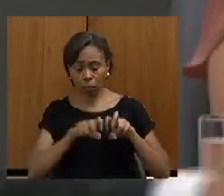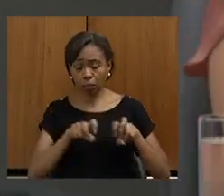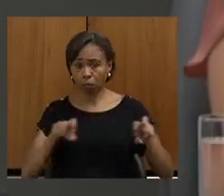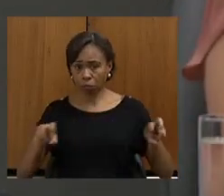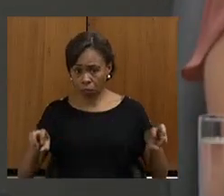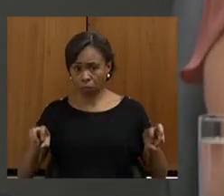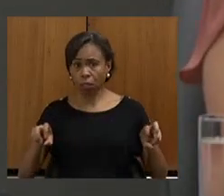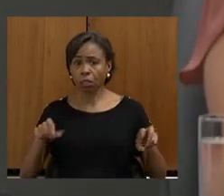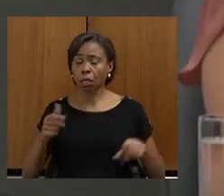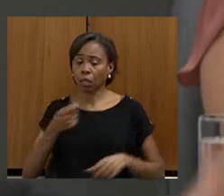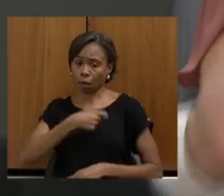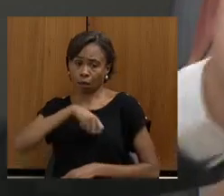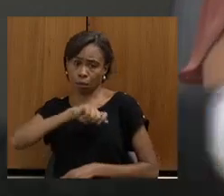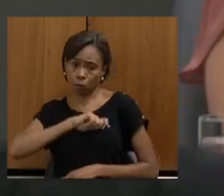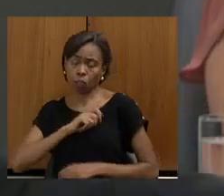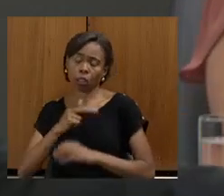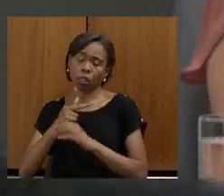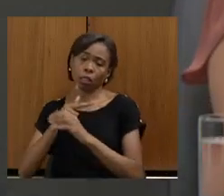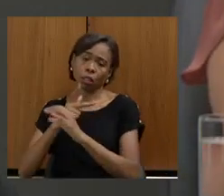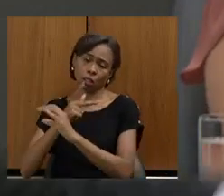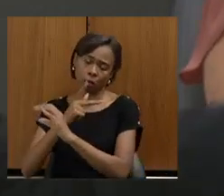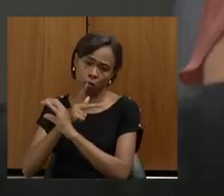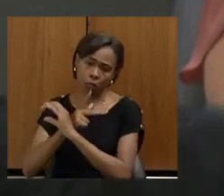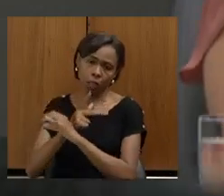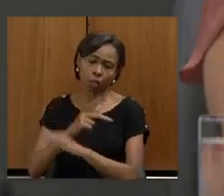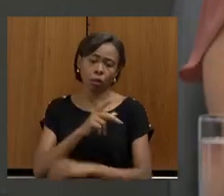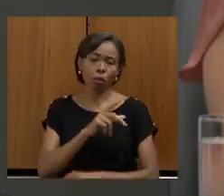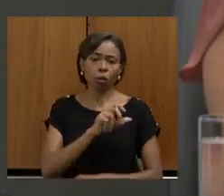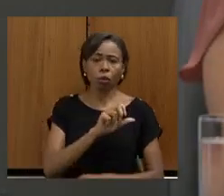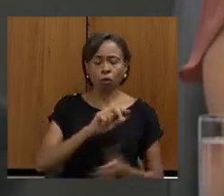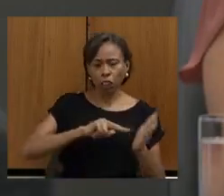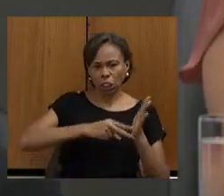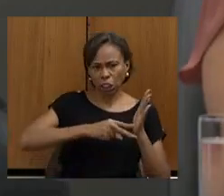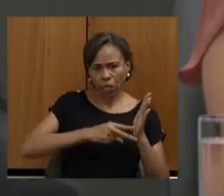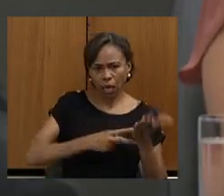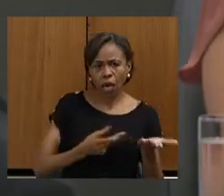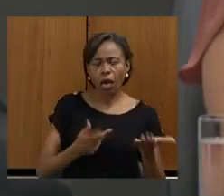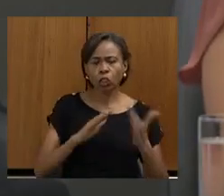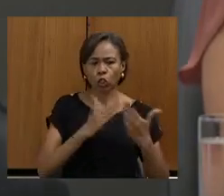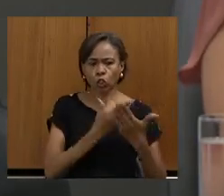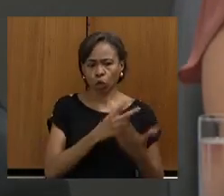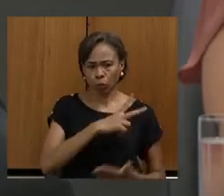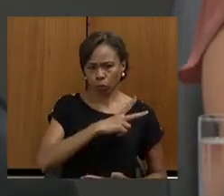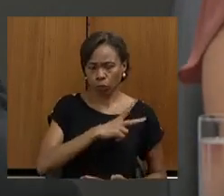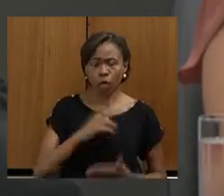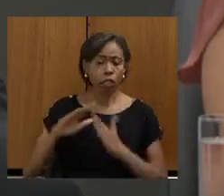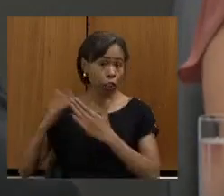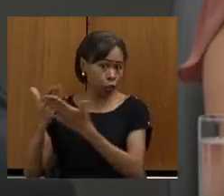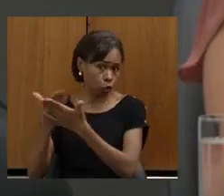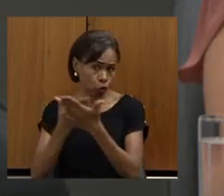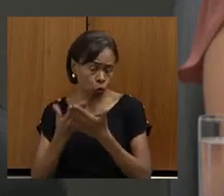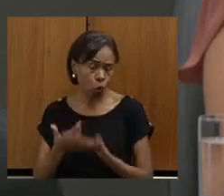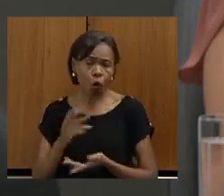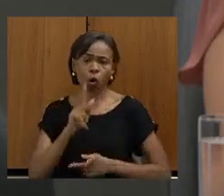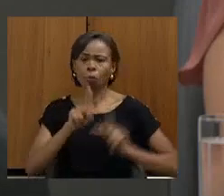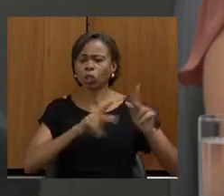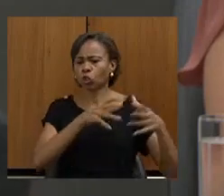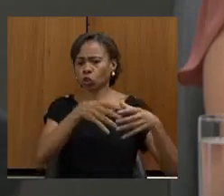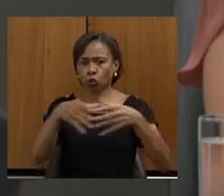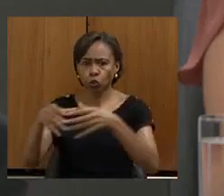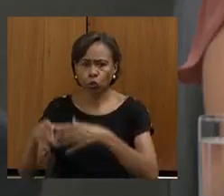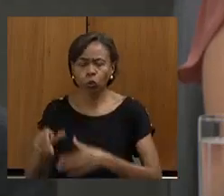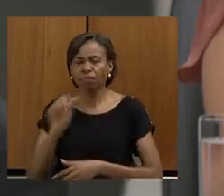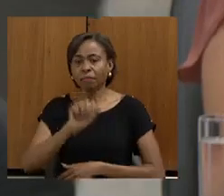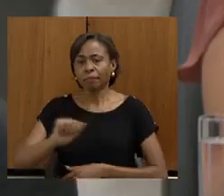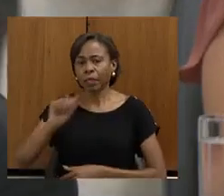tanto da nossa Polícia Civil quanto do Cinep, da escola, aqui as partes envolvidas, as associações, o governo